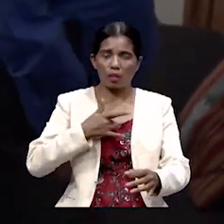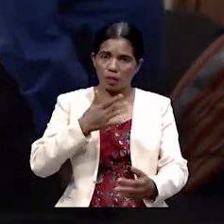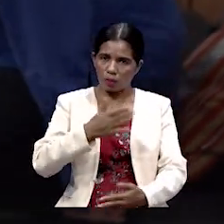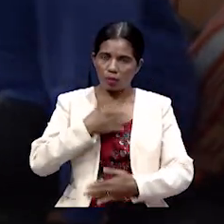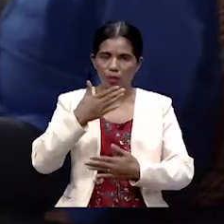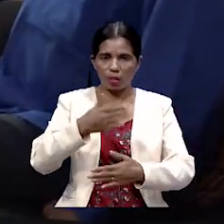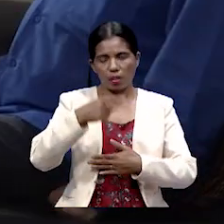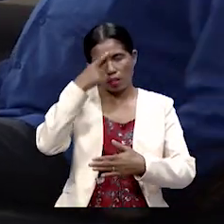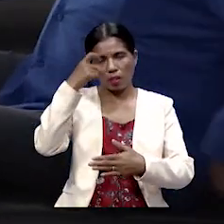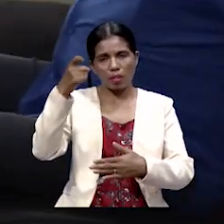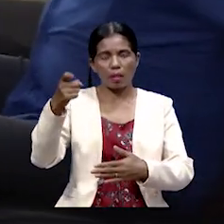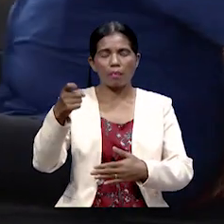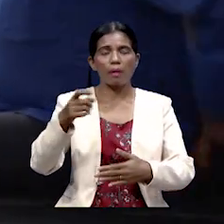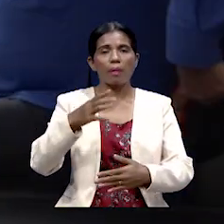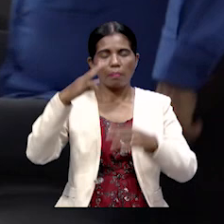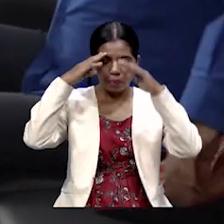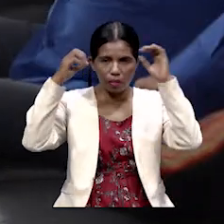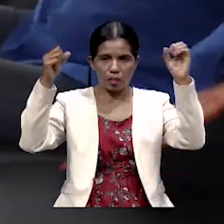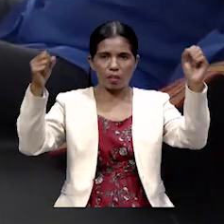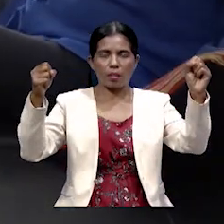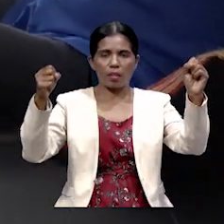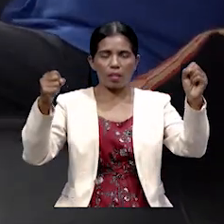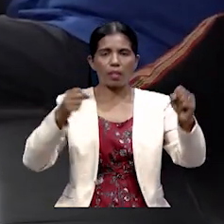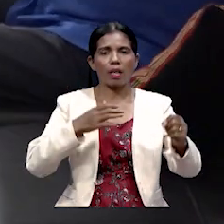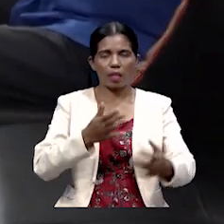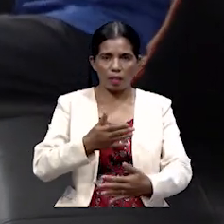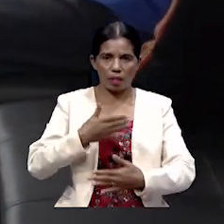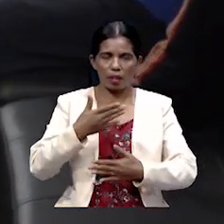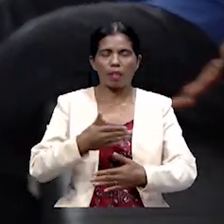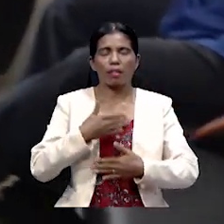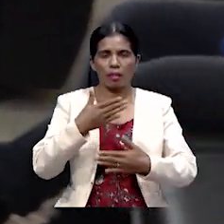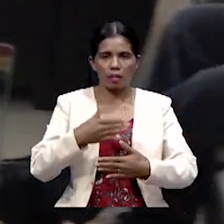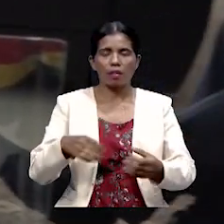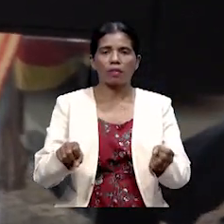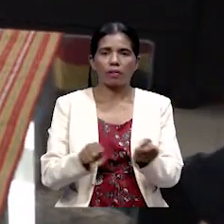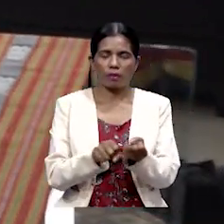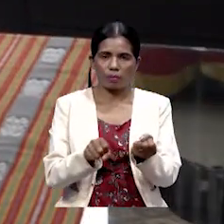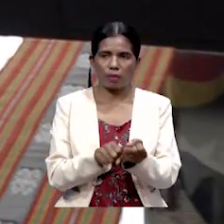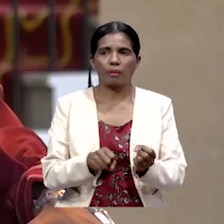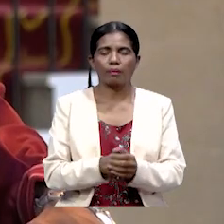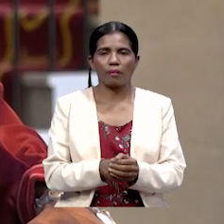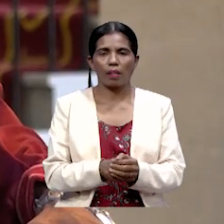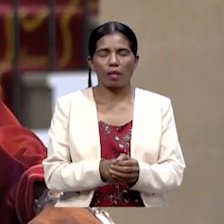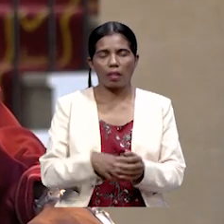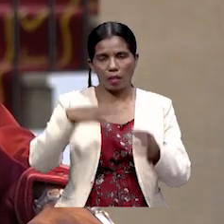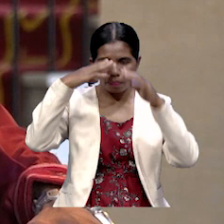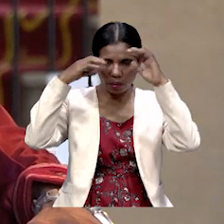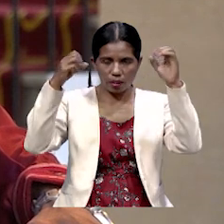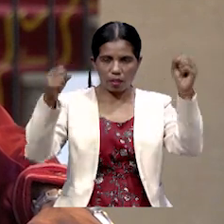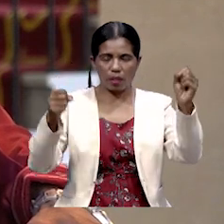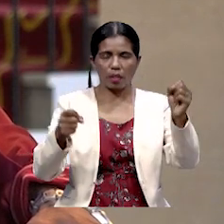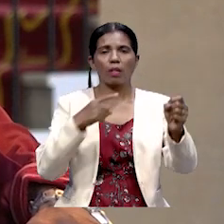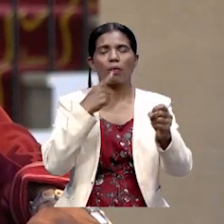também o Presidente e a vontade atualmente na fato em governação nem. Sr. Presidente, repete fila, nem minha